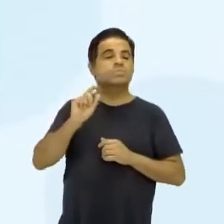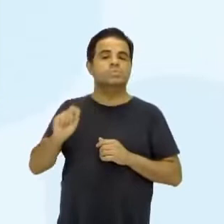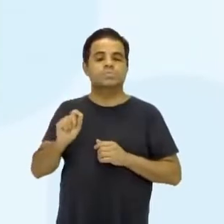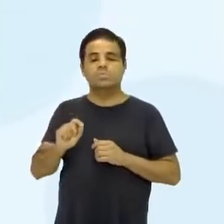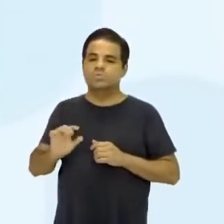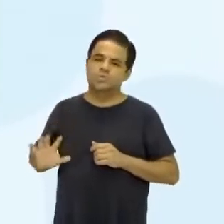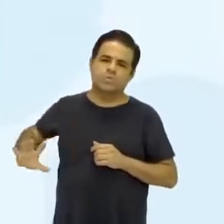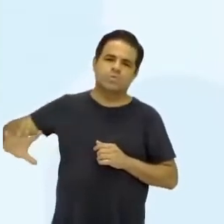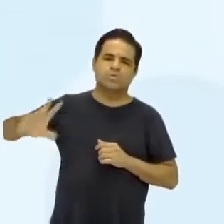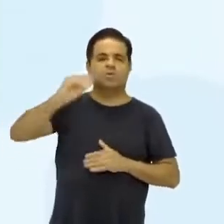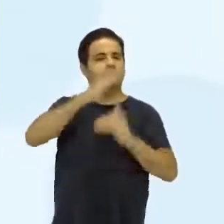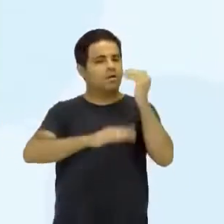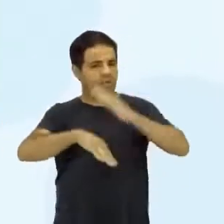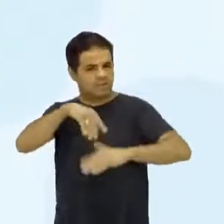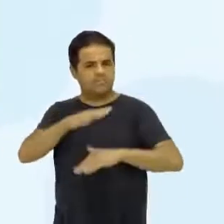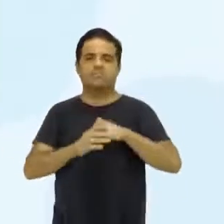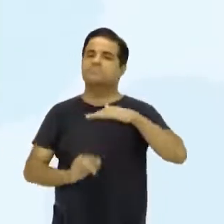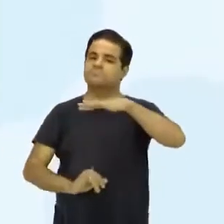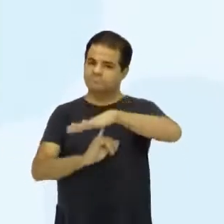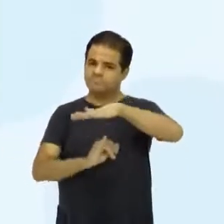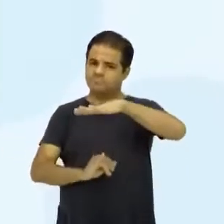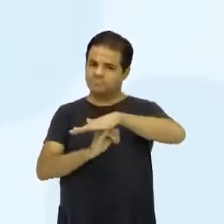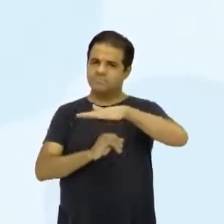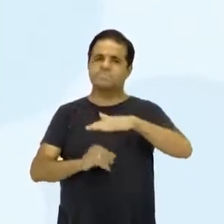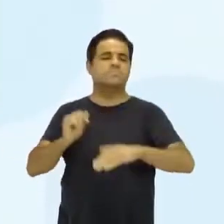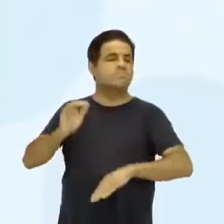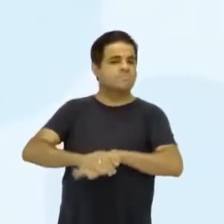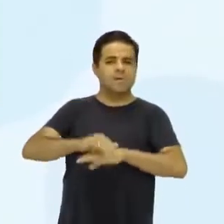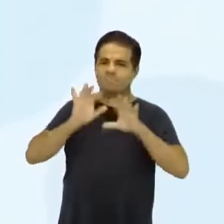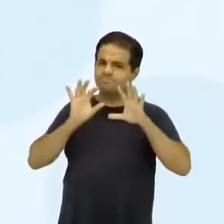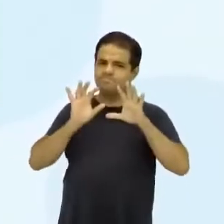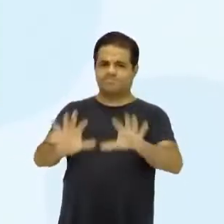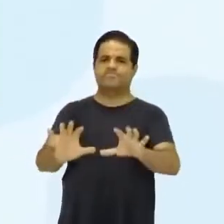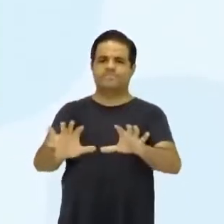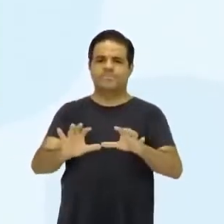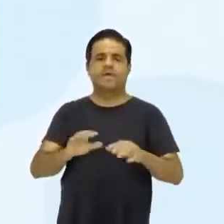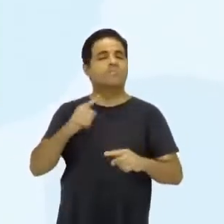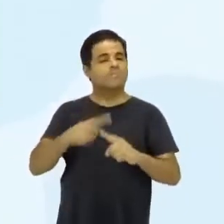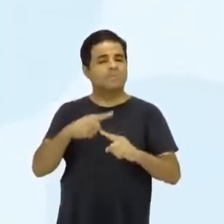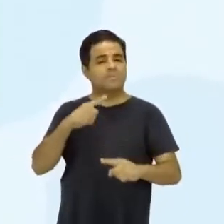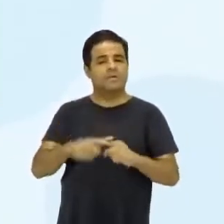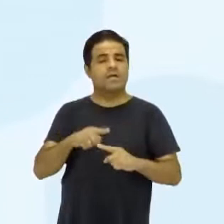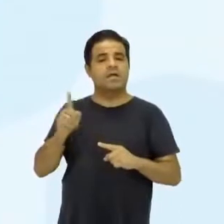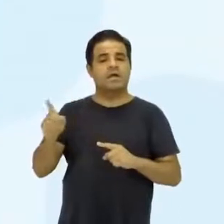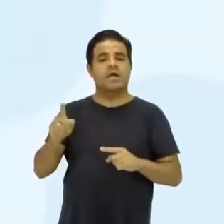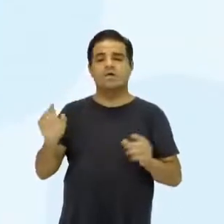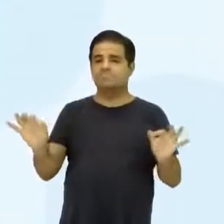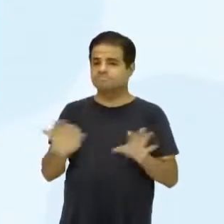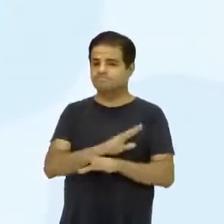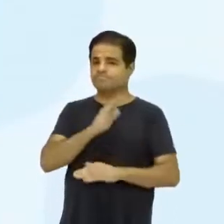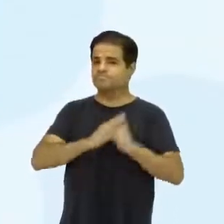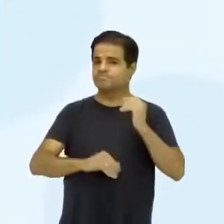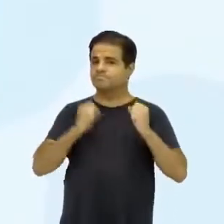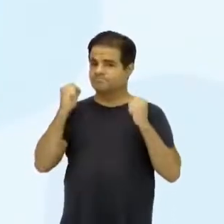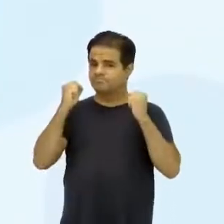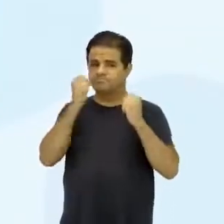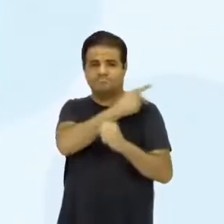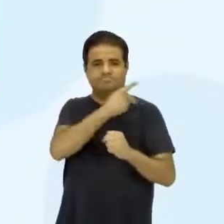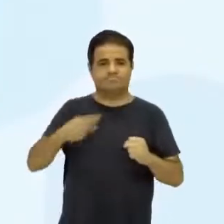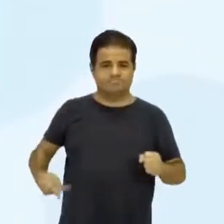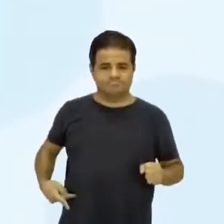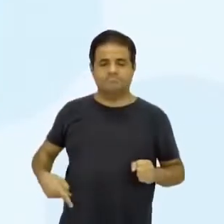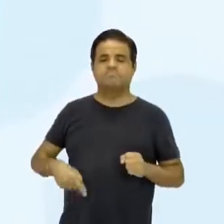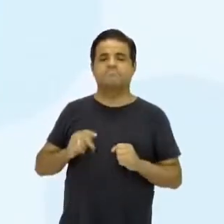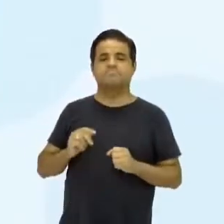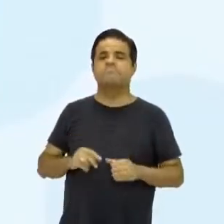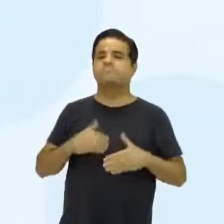AI-5, de todos os atos institucionais, ele foi o mais agressivo, porque plenos poderes ao presidente,